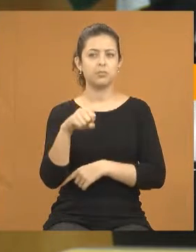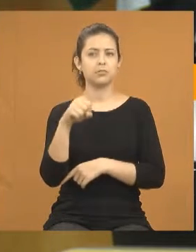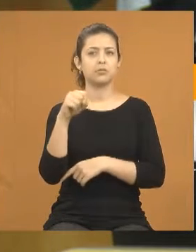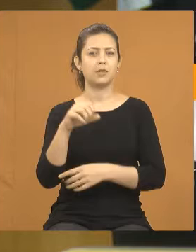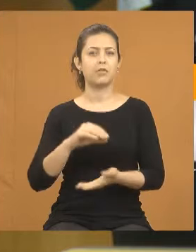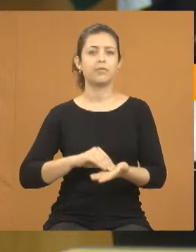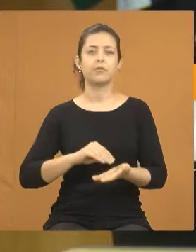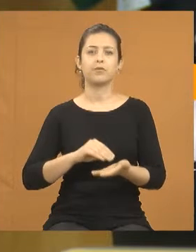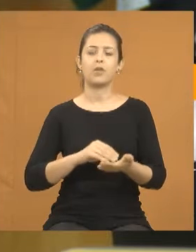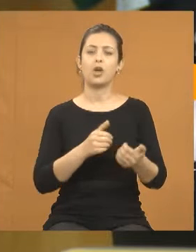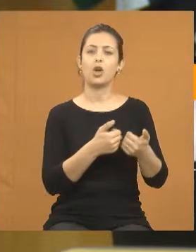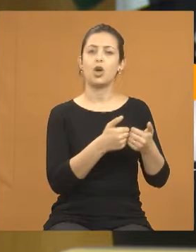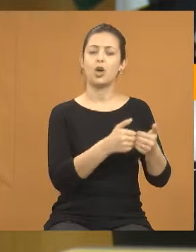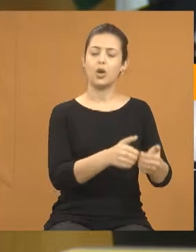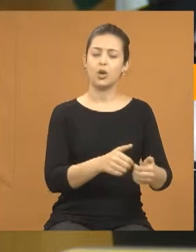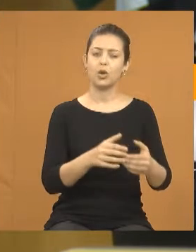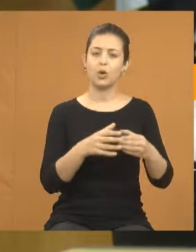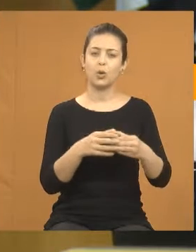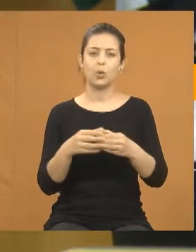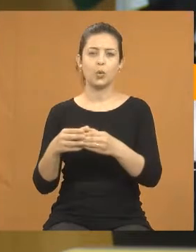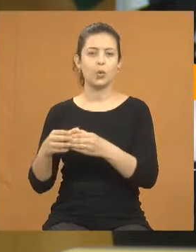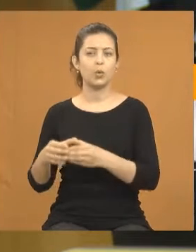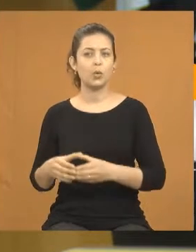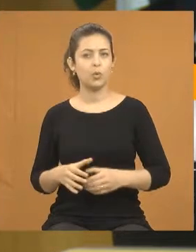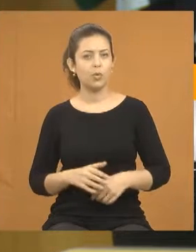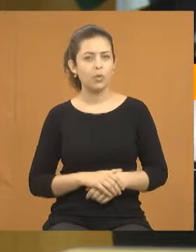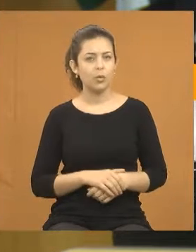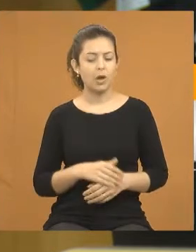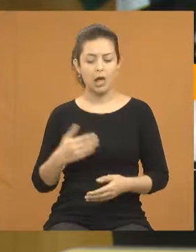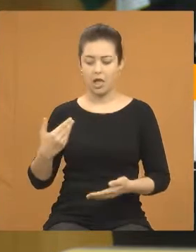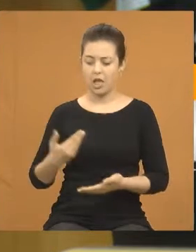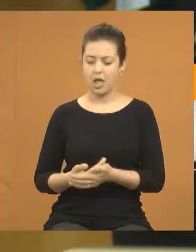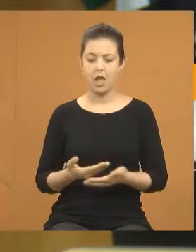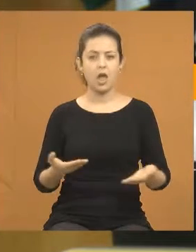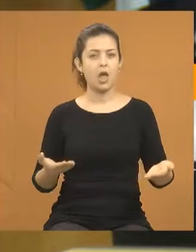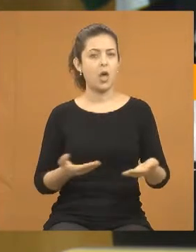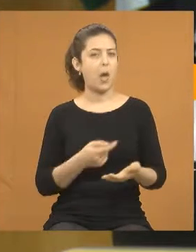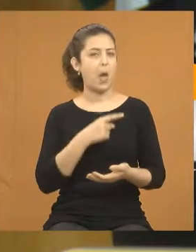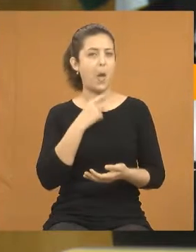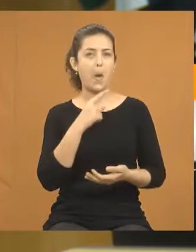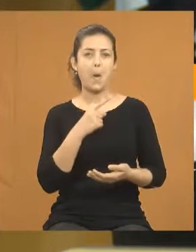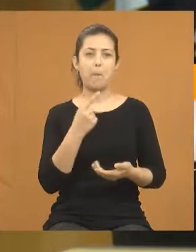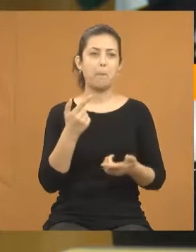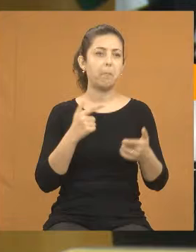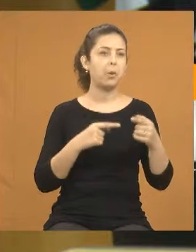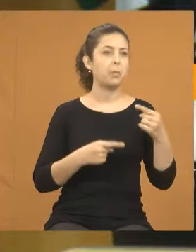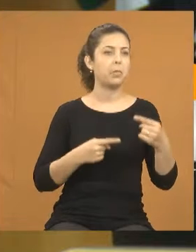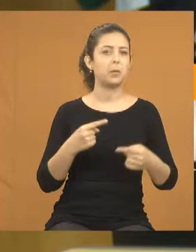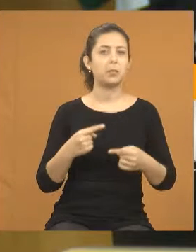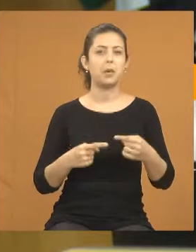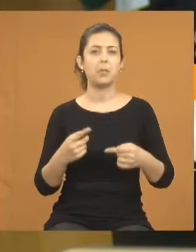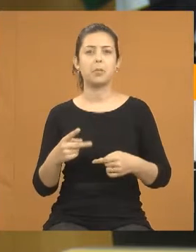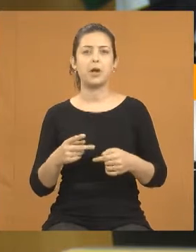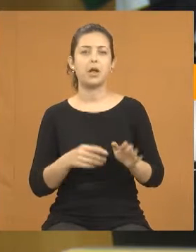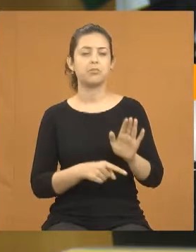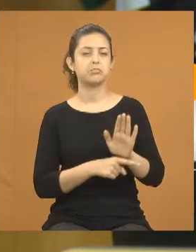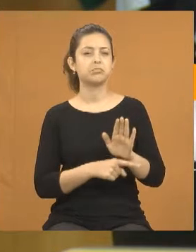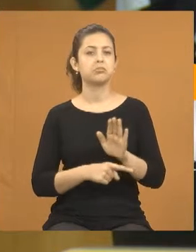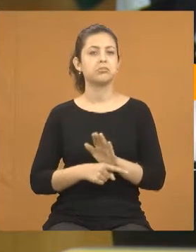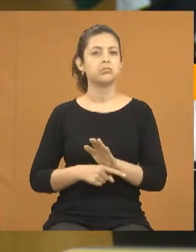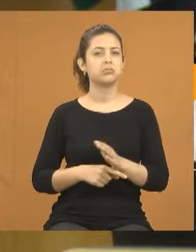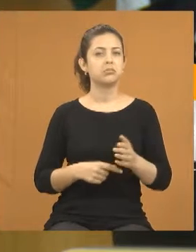faltando ônibus nos bairros, e até agora ainda não conseguiram encontrar uma política pública para o